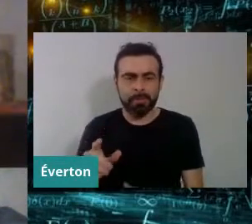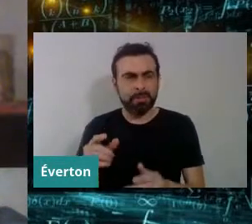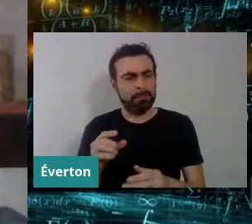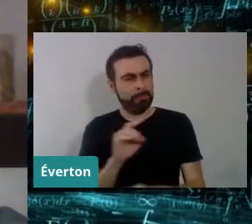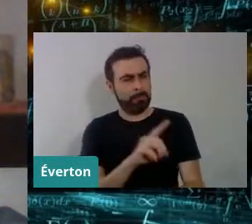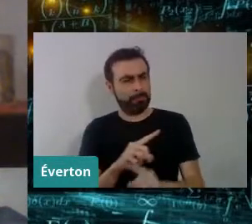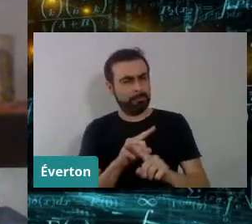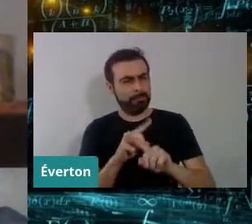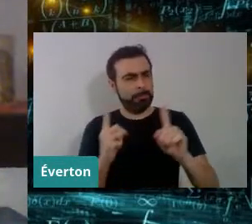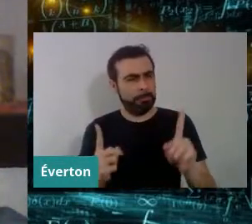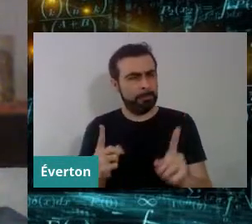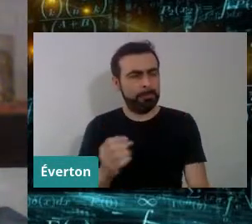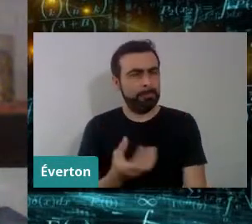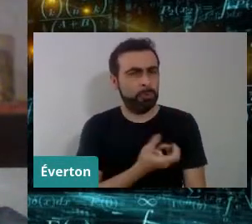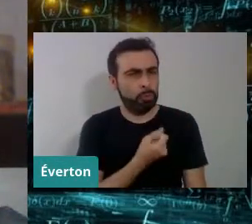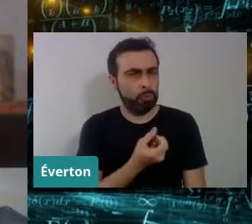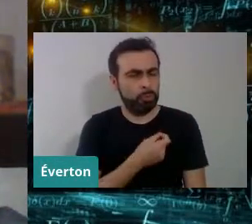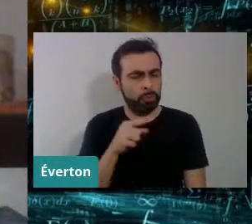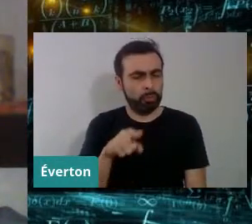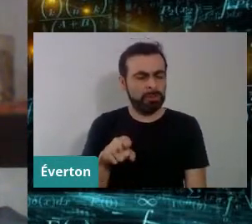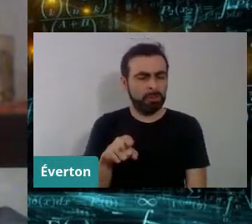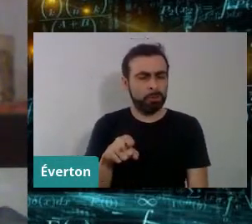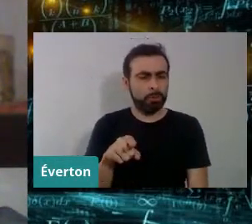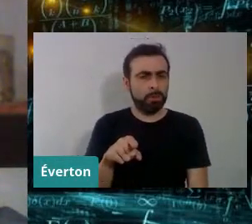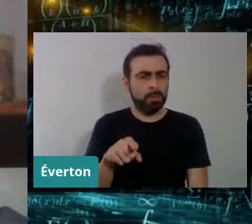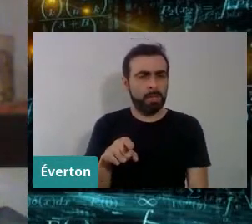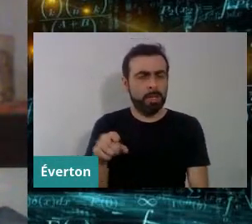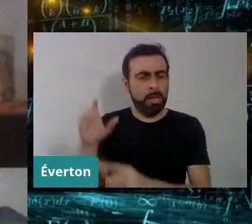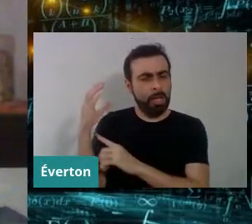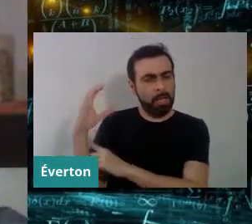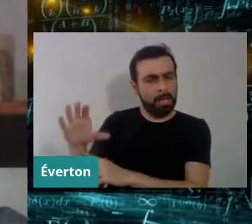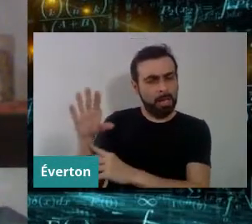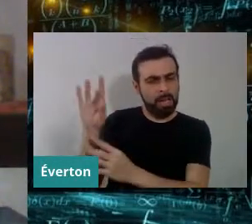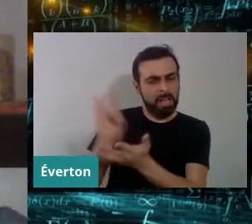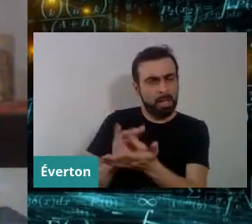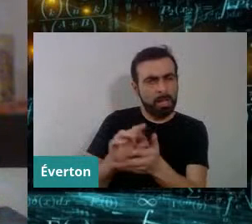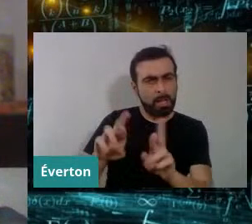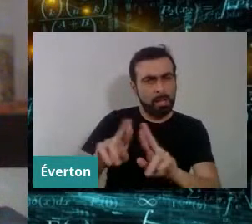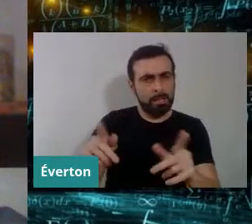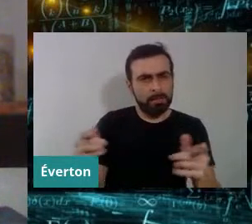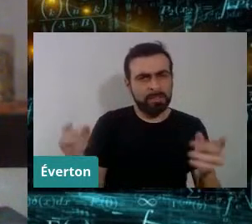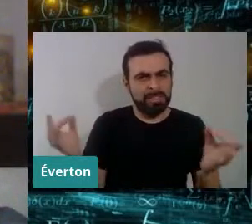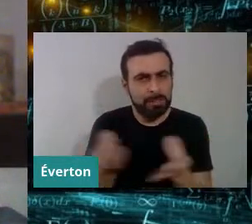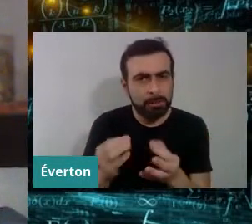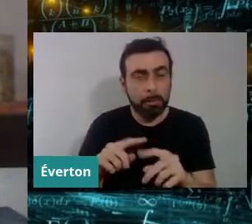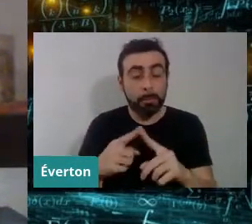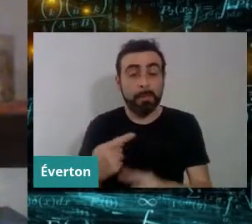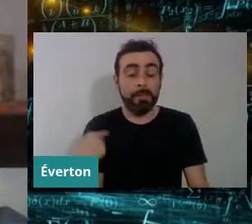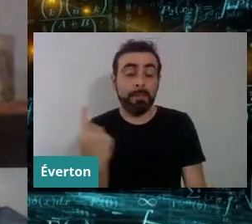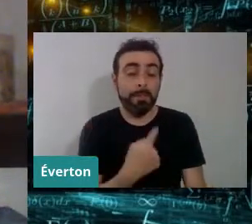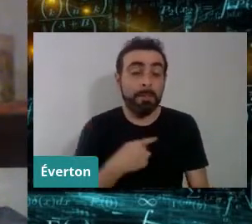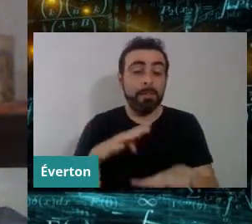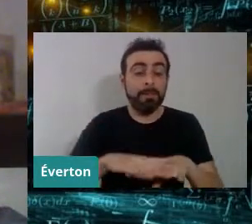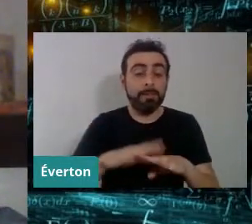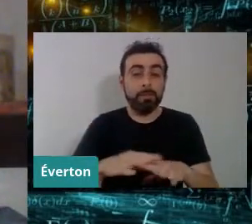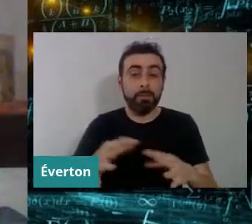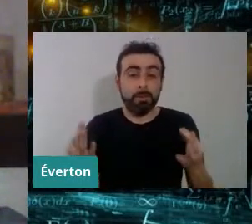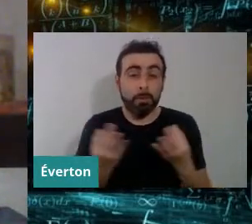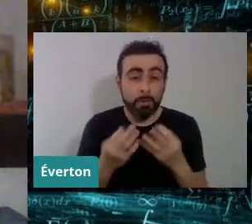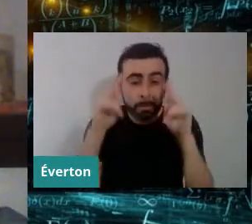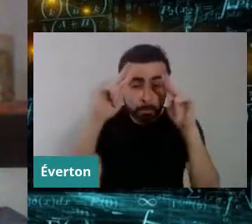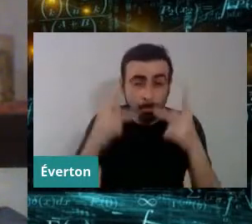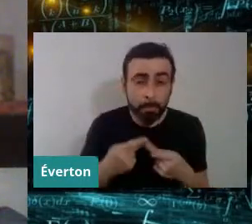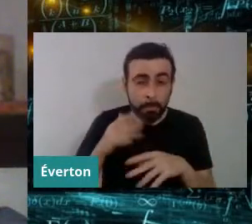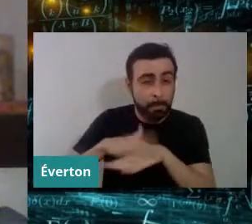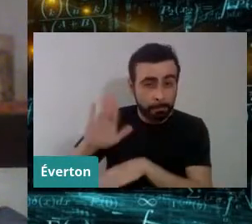todos chamam de ciências exatas, a matemática nos faz mais humanos, nos conecta com